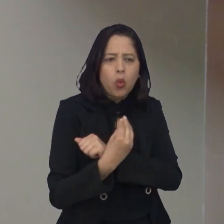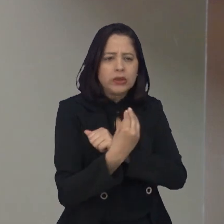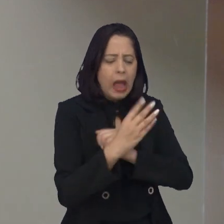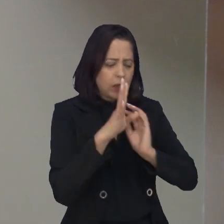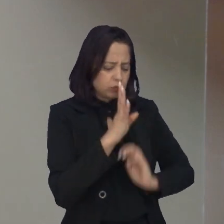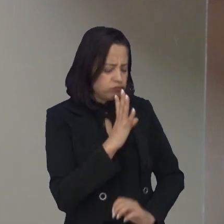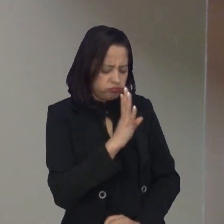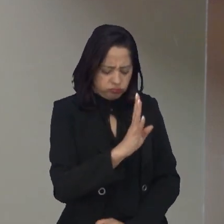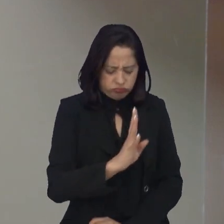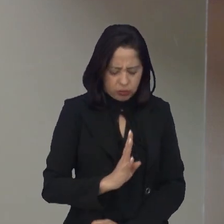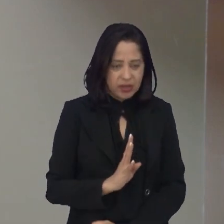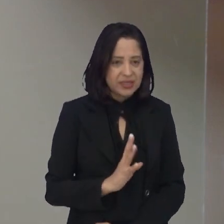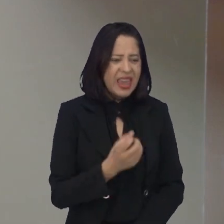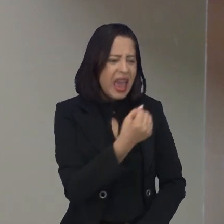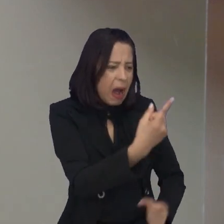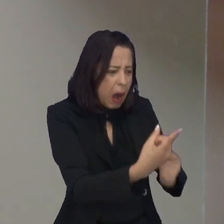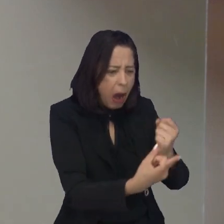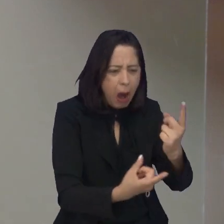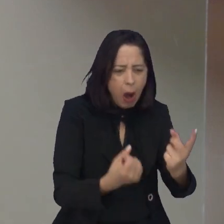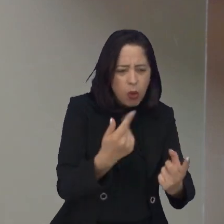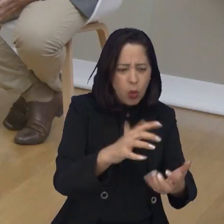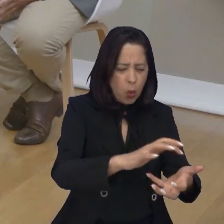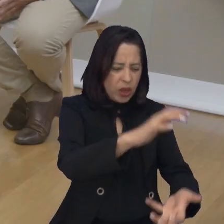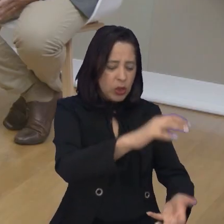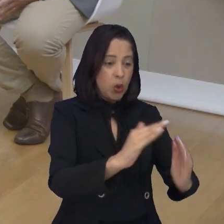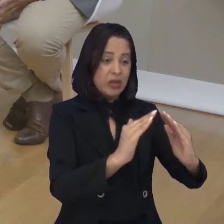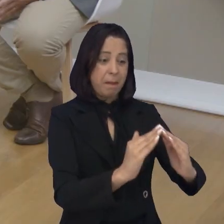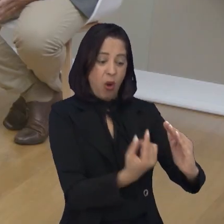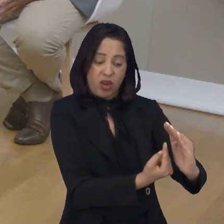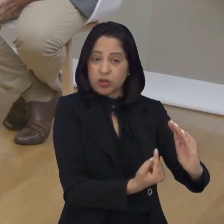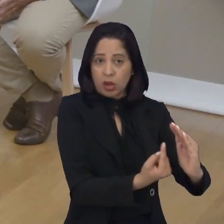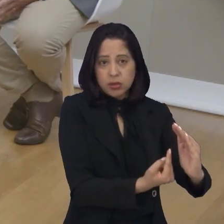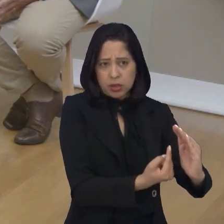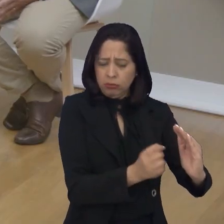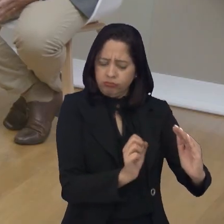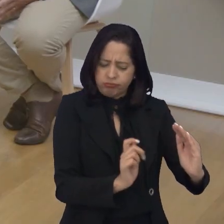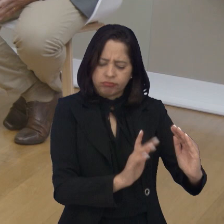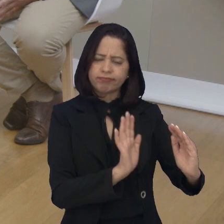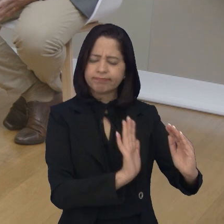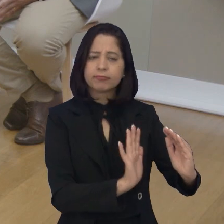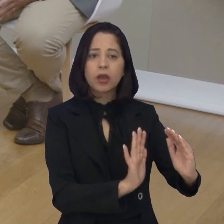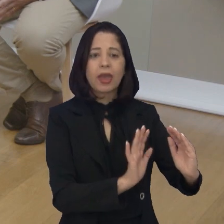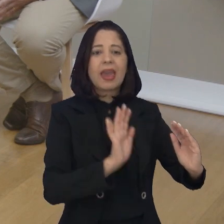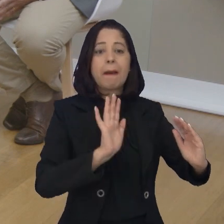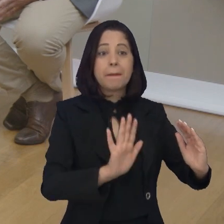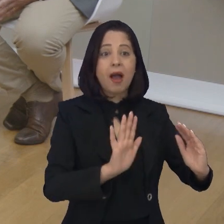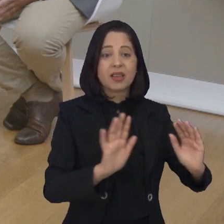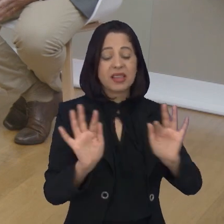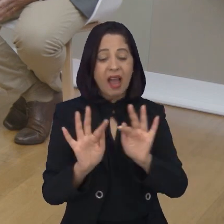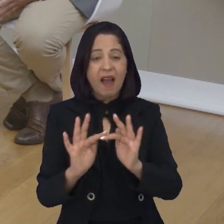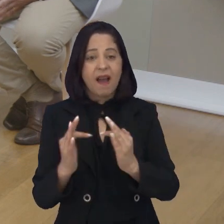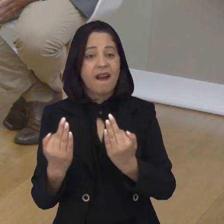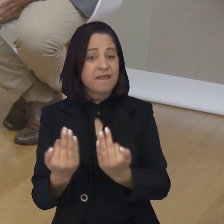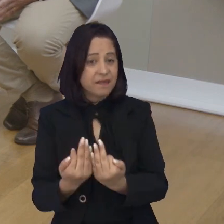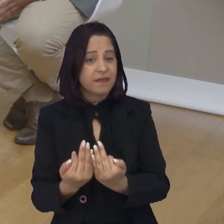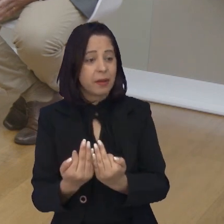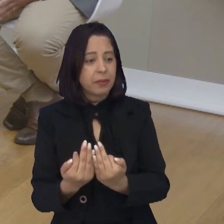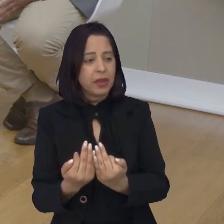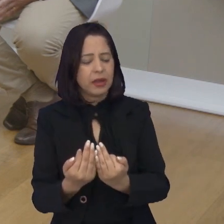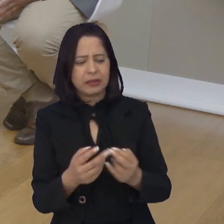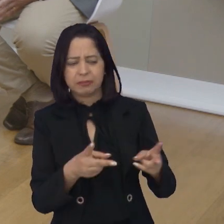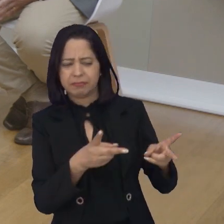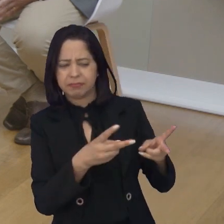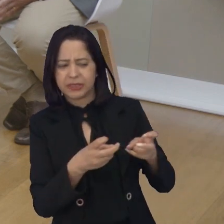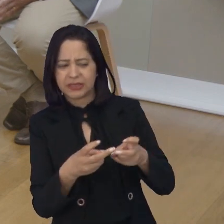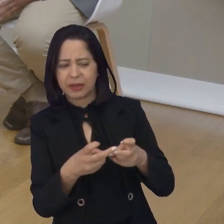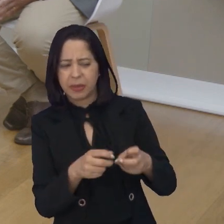conhecer. Alguns idosos moram sozinhos e tudo bem, mas como que os familiares podem perceber que